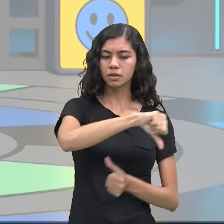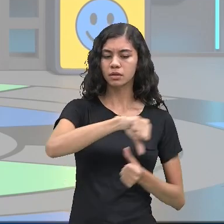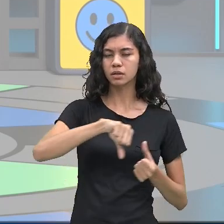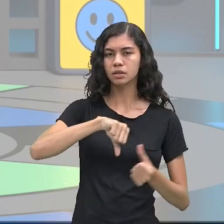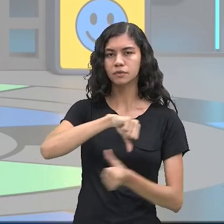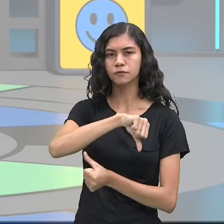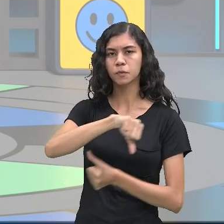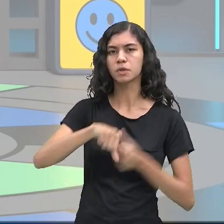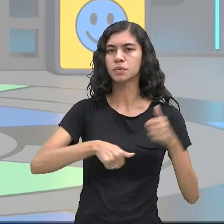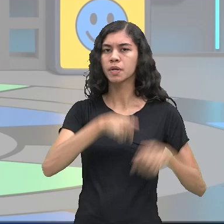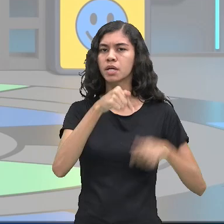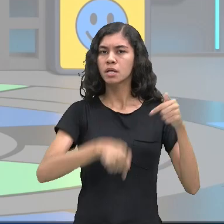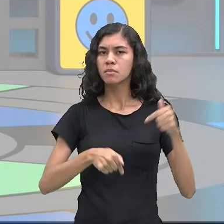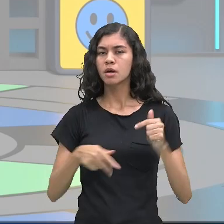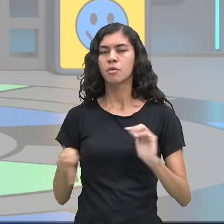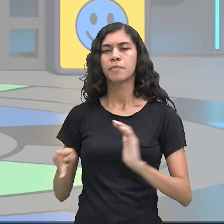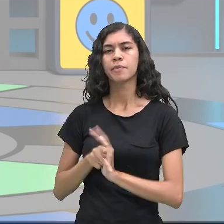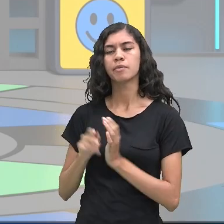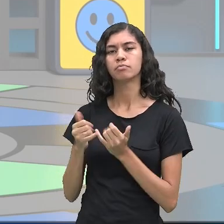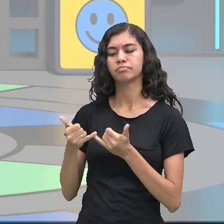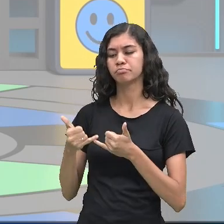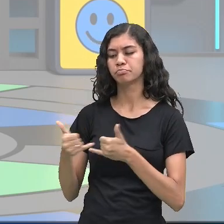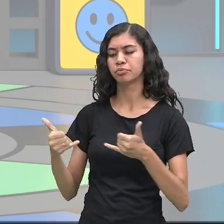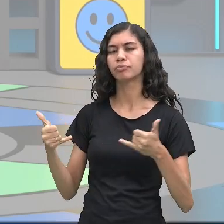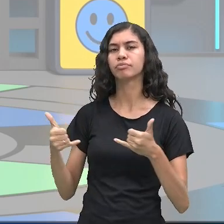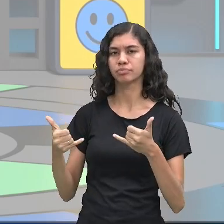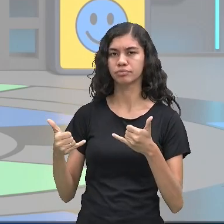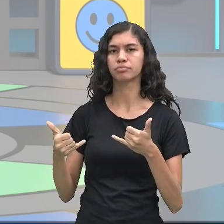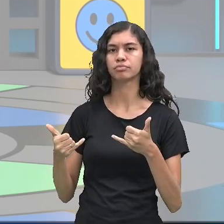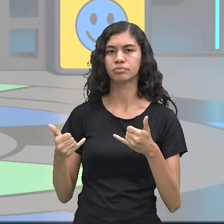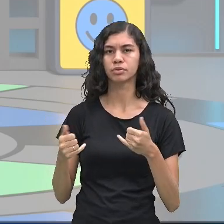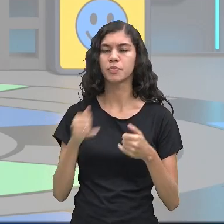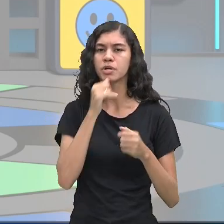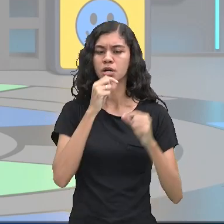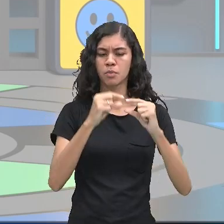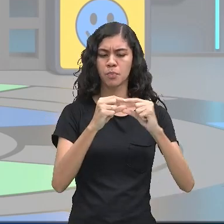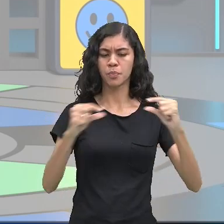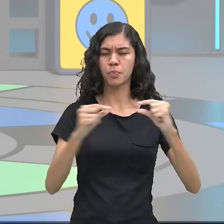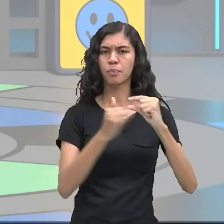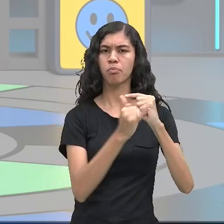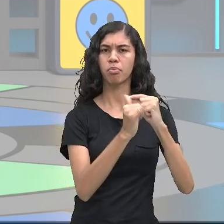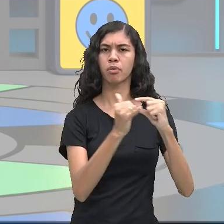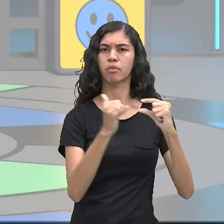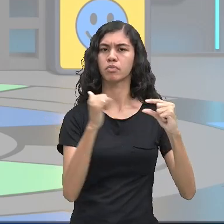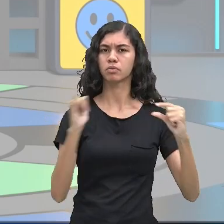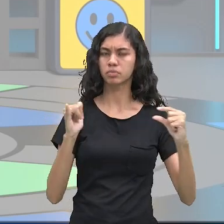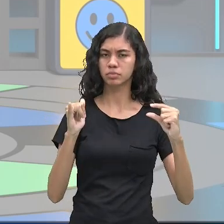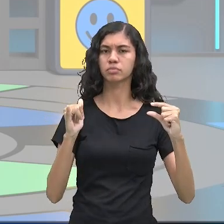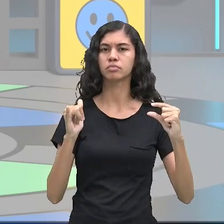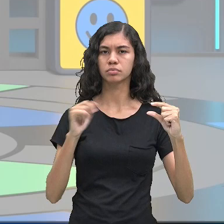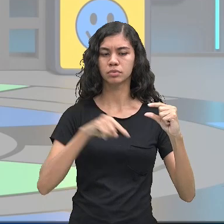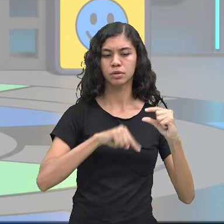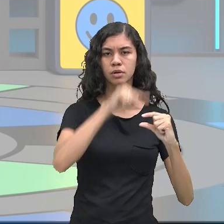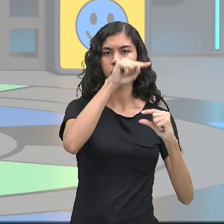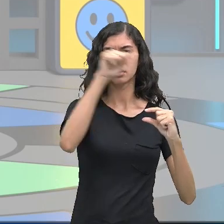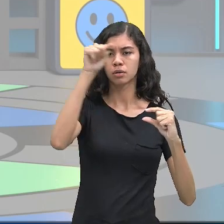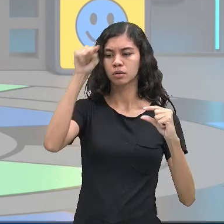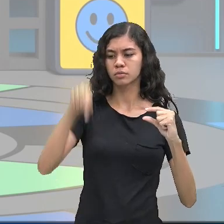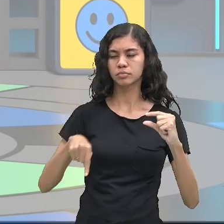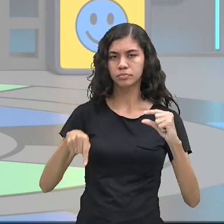em energia elétrica. Através de quê? Através de uma corrente elétrica que fluiu ali do polo negativo